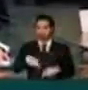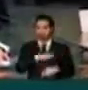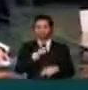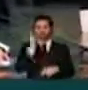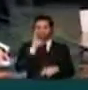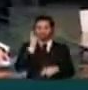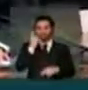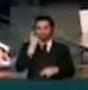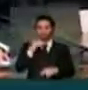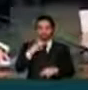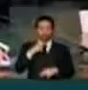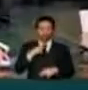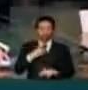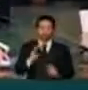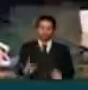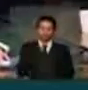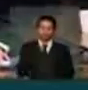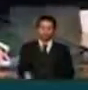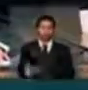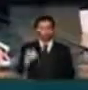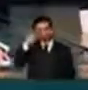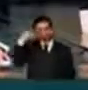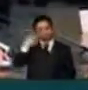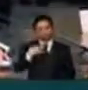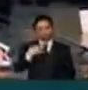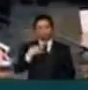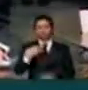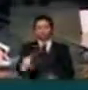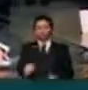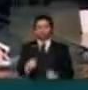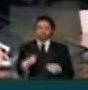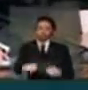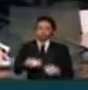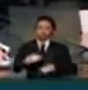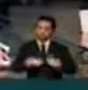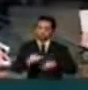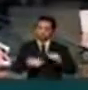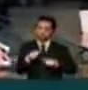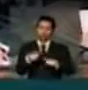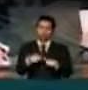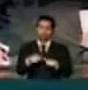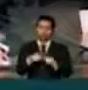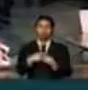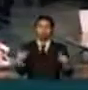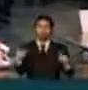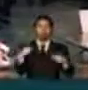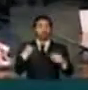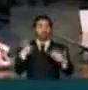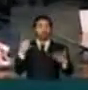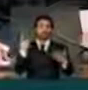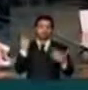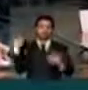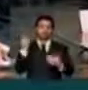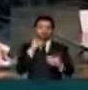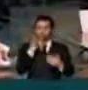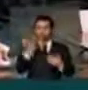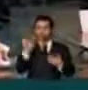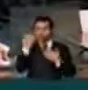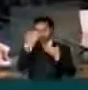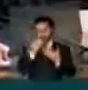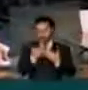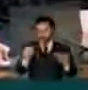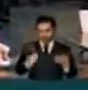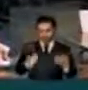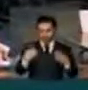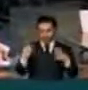parlamentares estamos convencidos de que é possível nós fazer essas mudanças. Então, por isso, eu quero encerrar agradecendo a presença